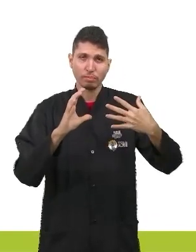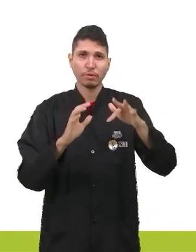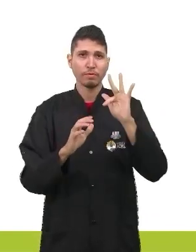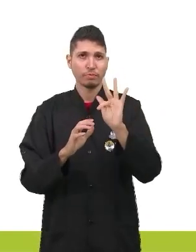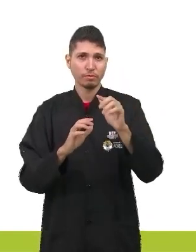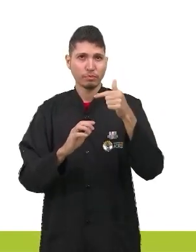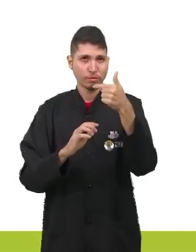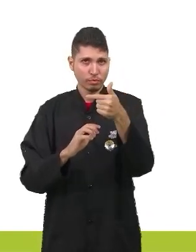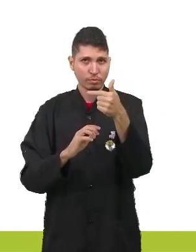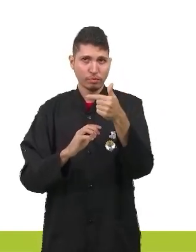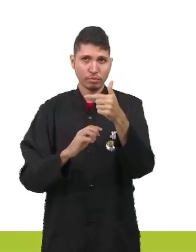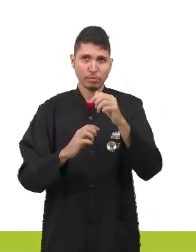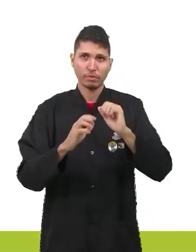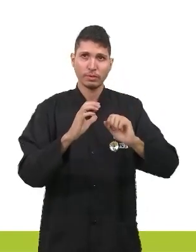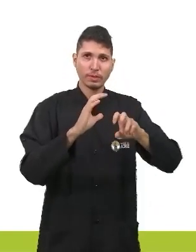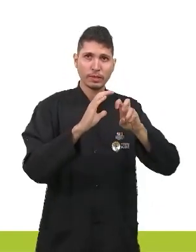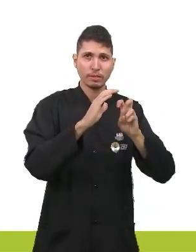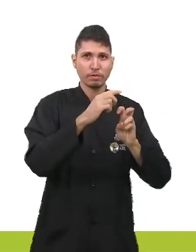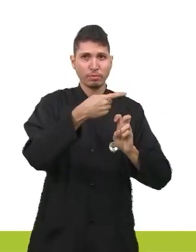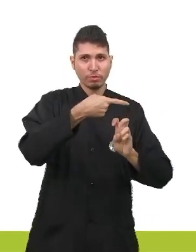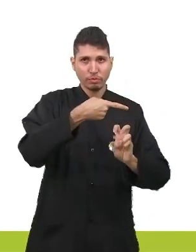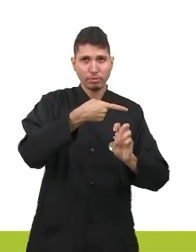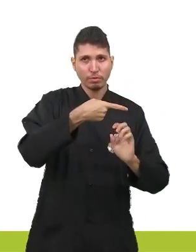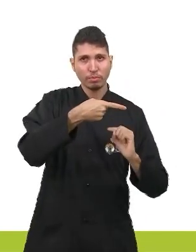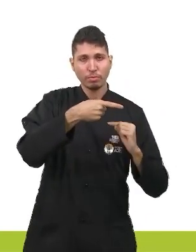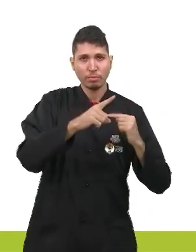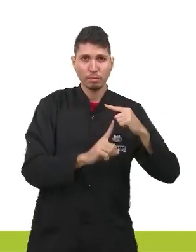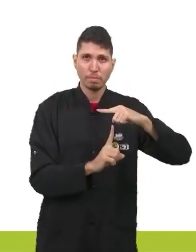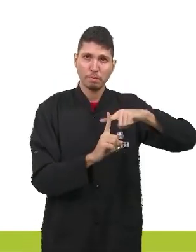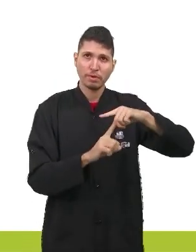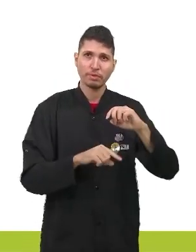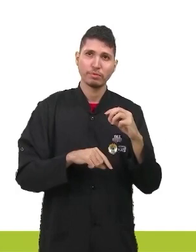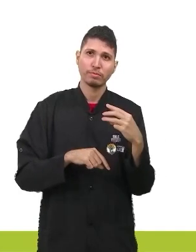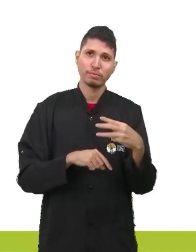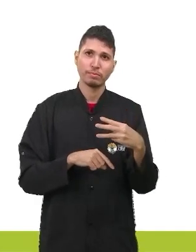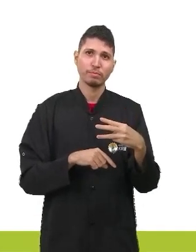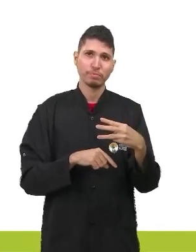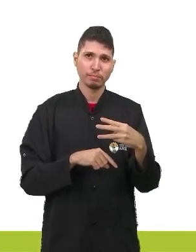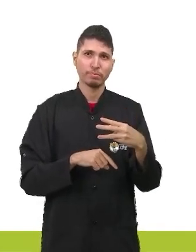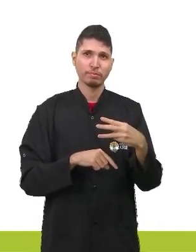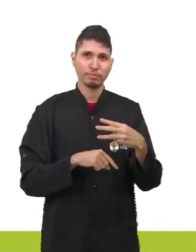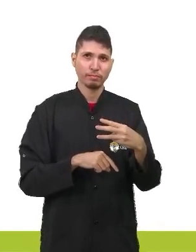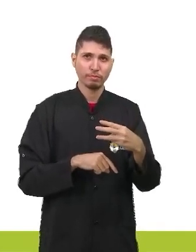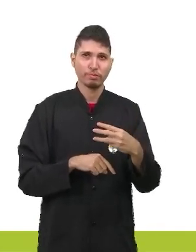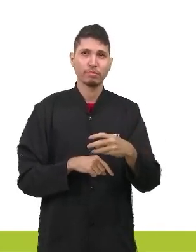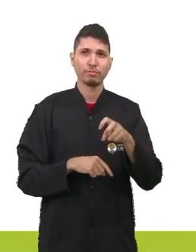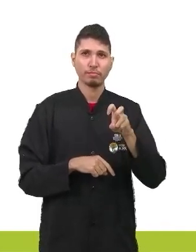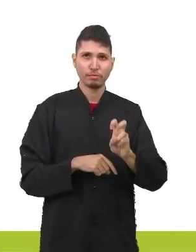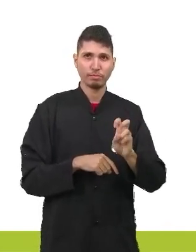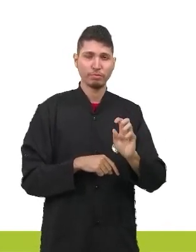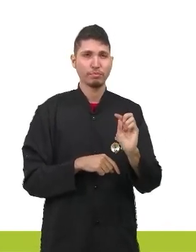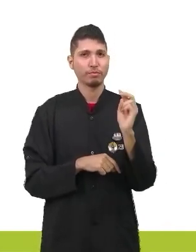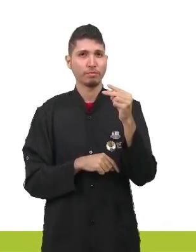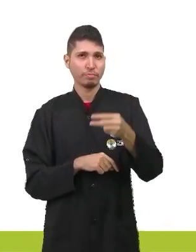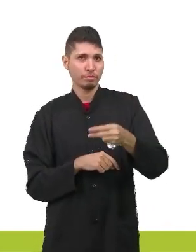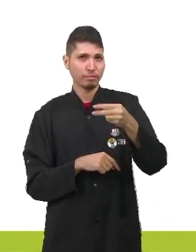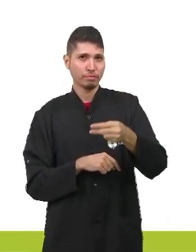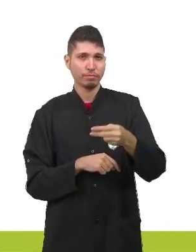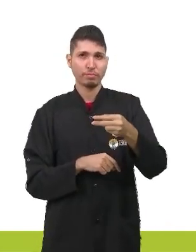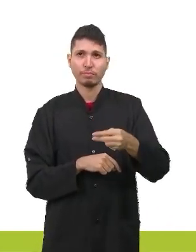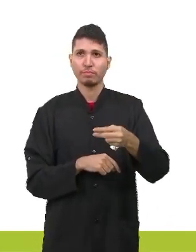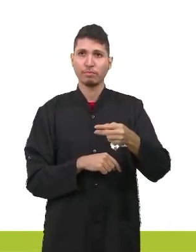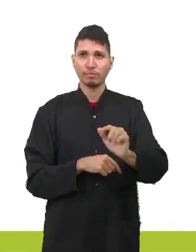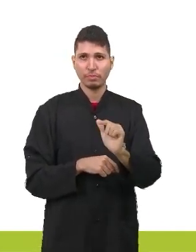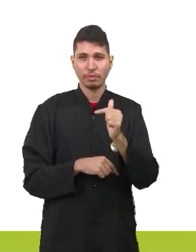grau, 5 mais o tempo, né, 3 vezes o tempo, que é 5. Esse valor aqui vai dar